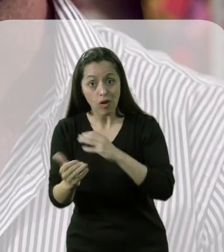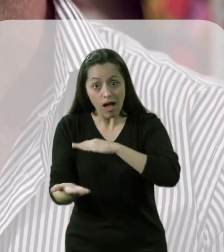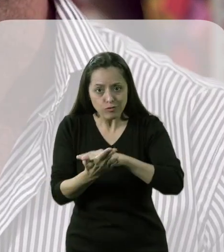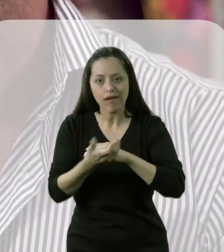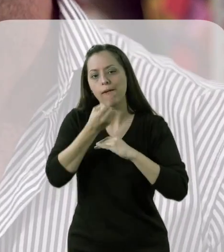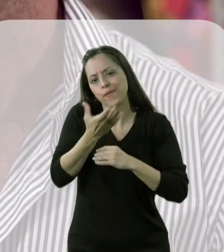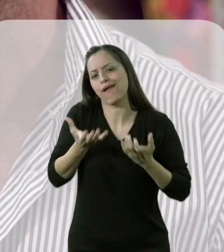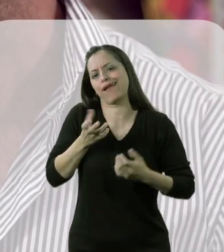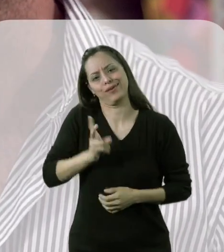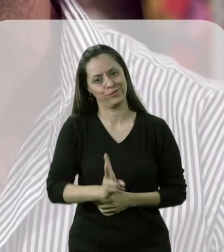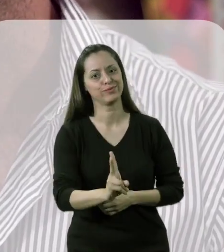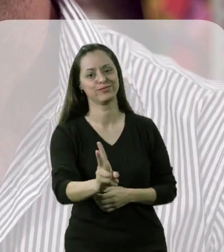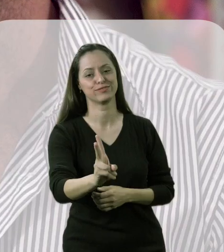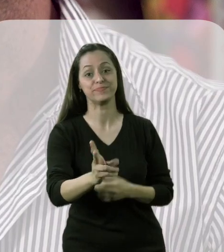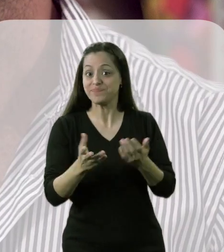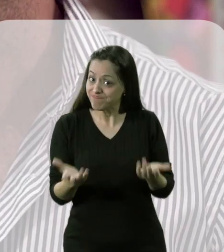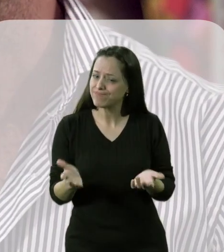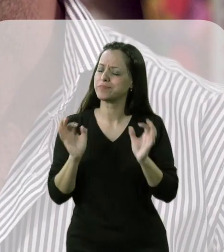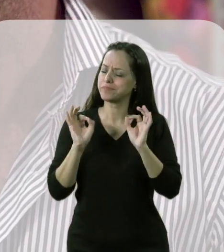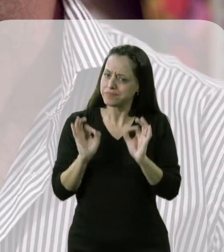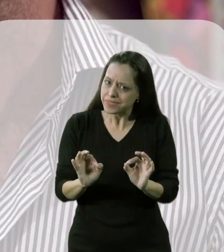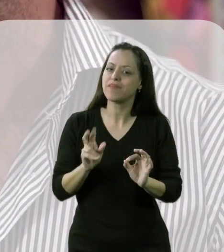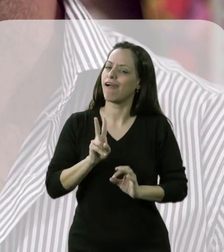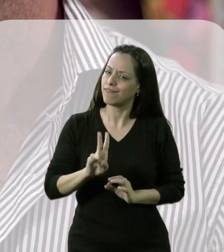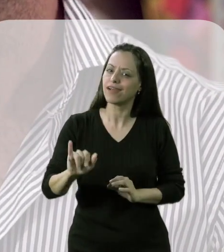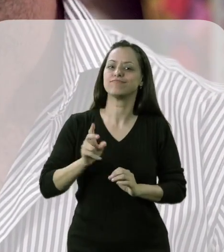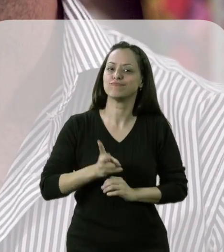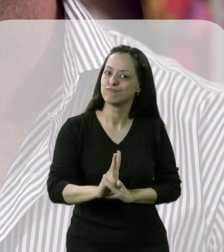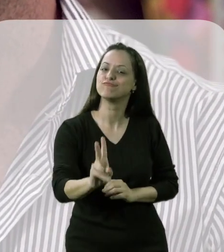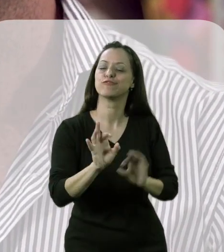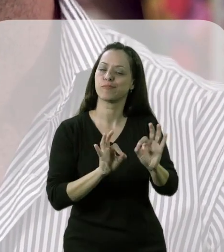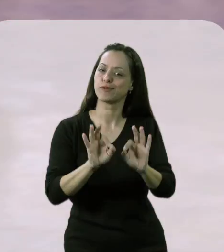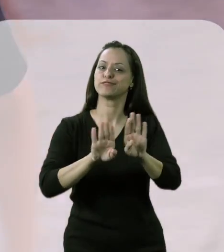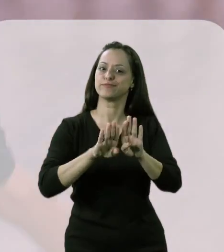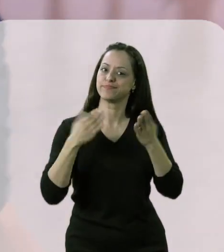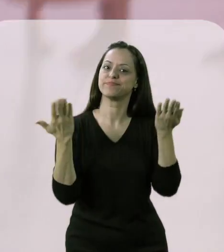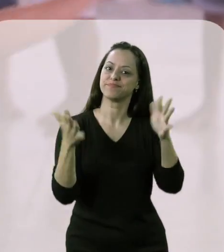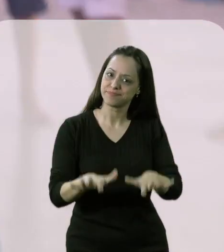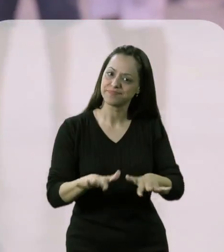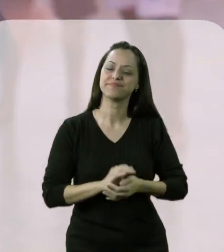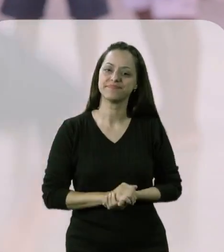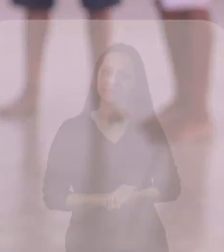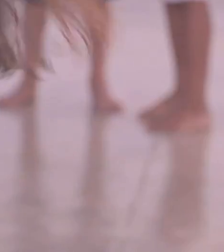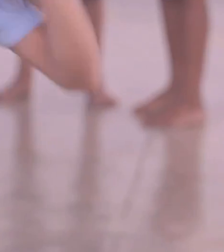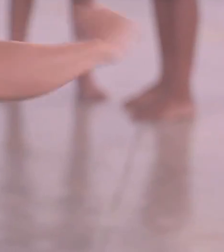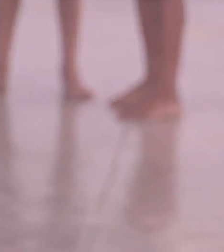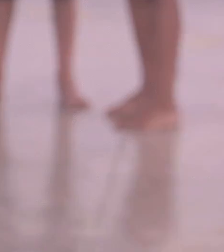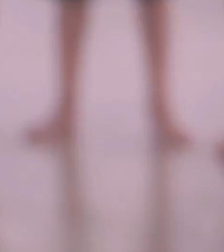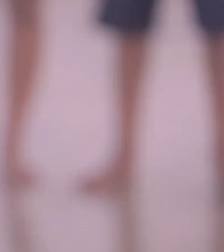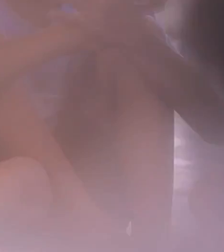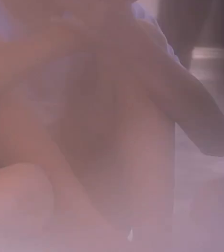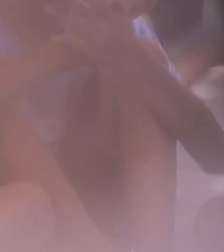que soma, a gente quer dar continuidade. Então, com certeza, a gente vai continuar com o projeto. Crianças jogam